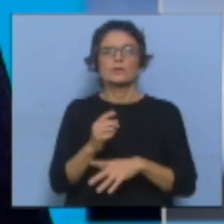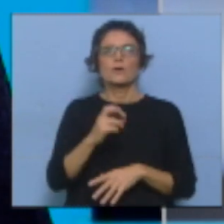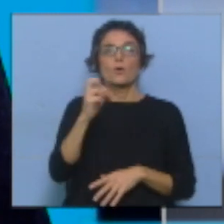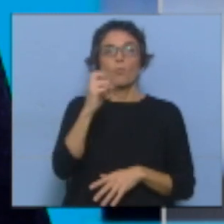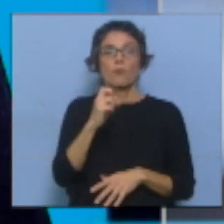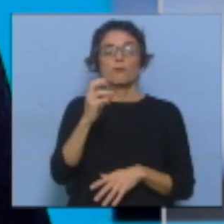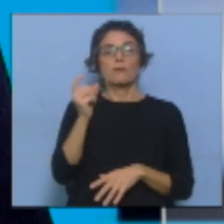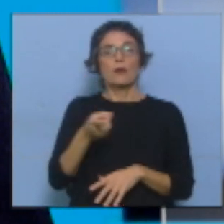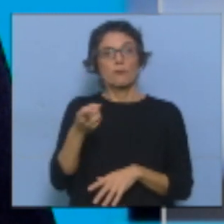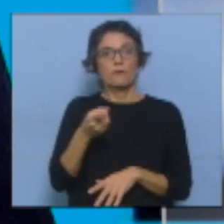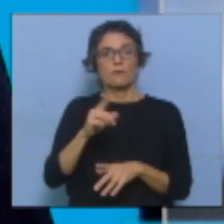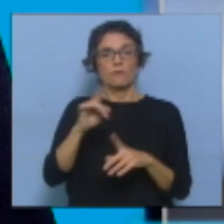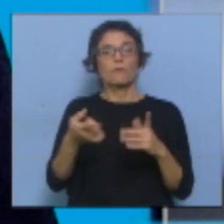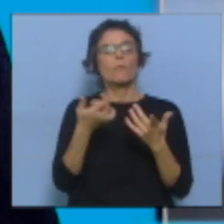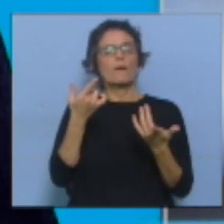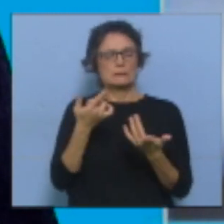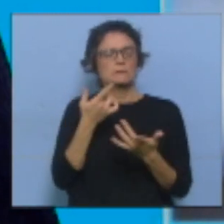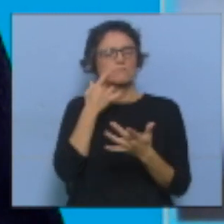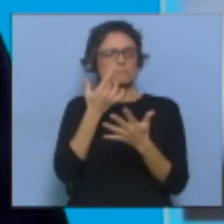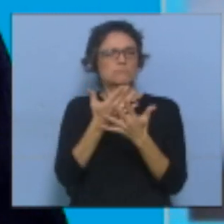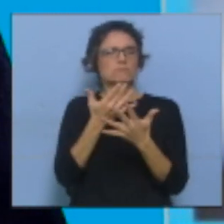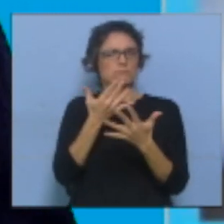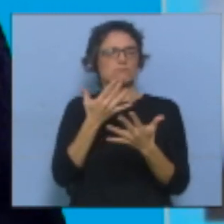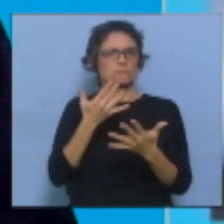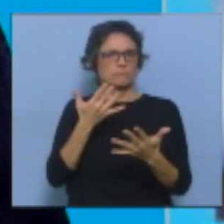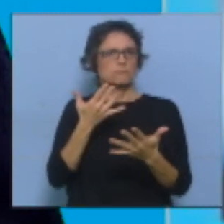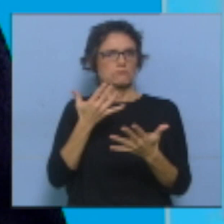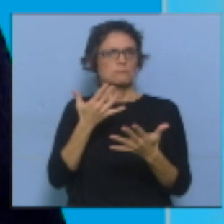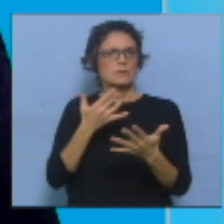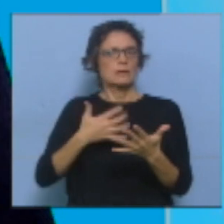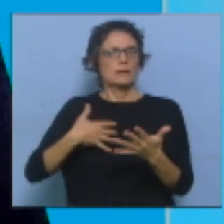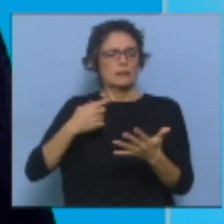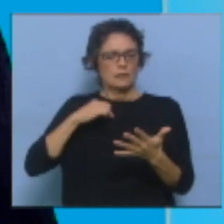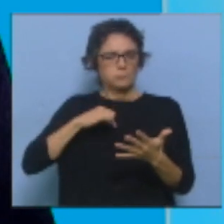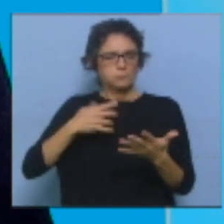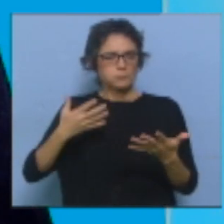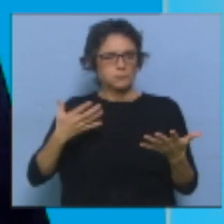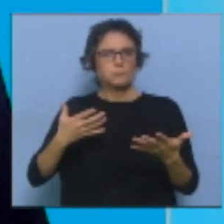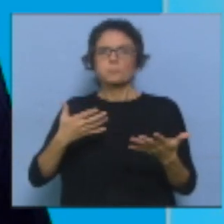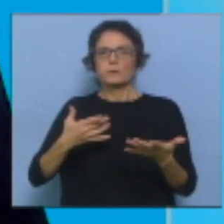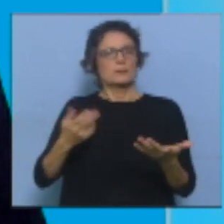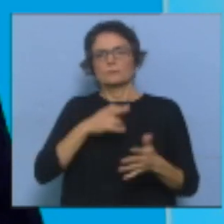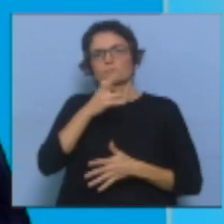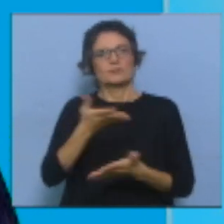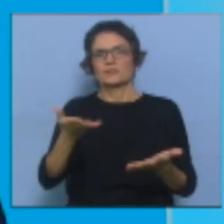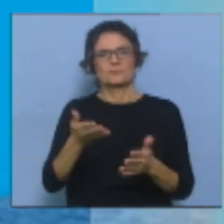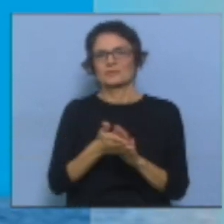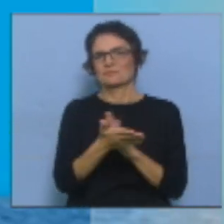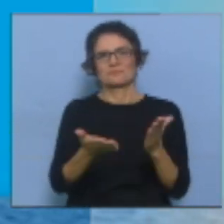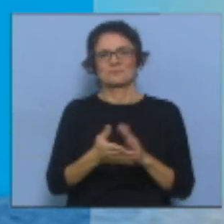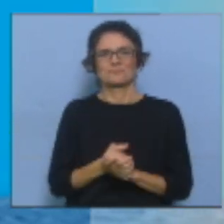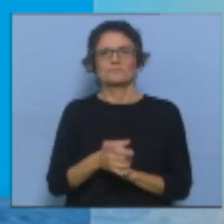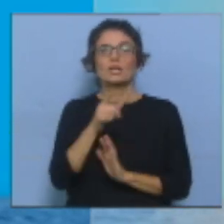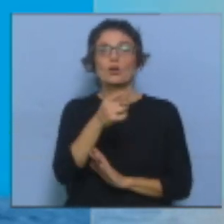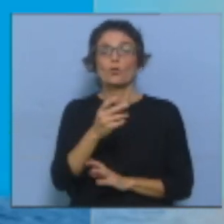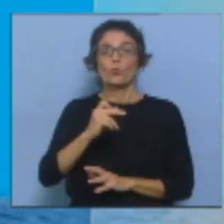anos importantes na minha vida para começar de alguma forma a descobrir esta inquietação em mim e depois responder. E o Afonso, sendo gêmeo,